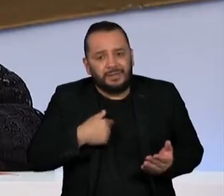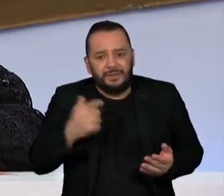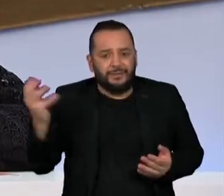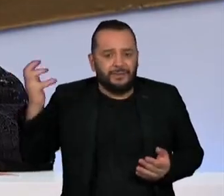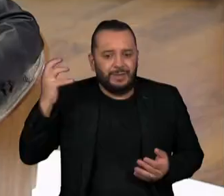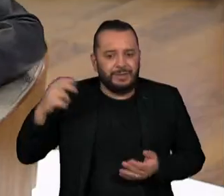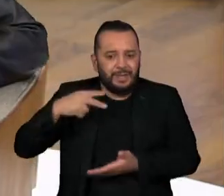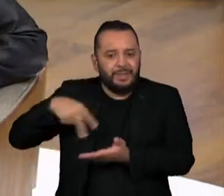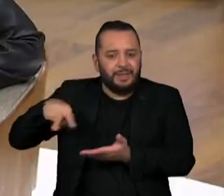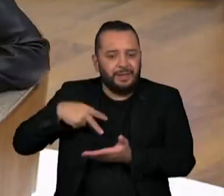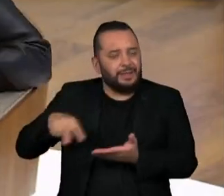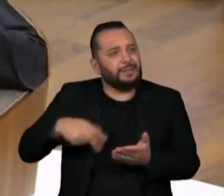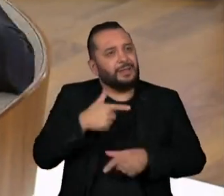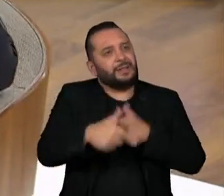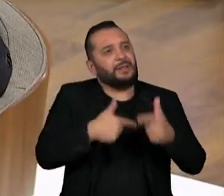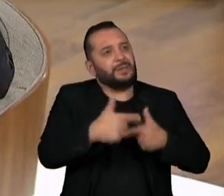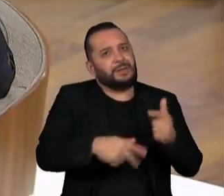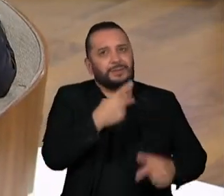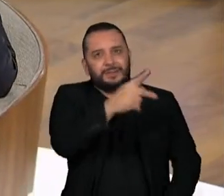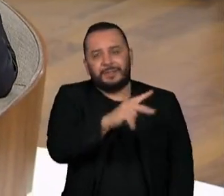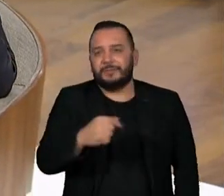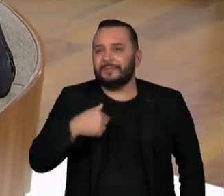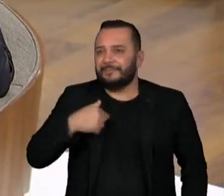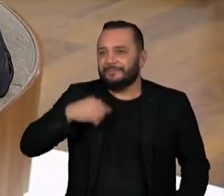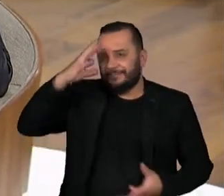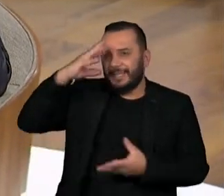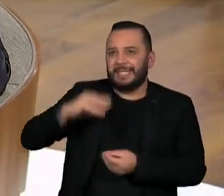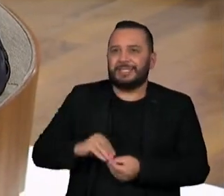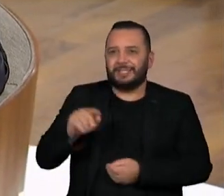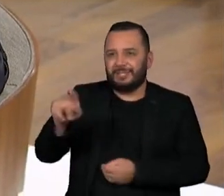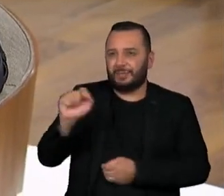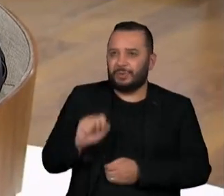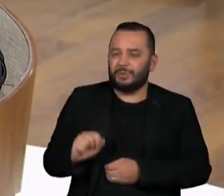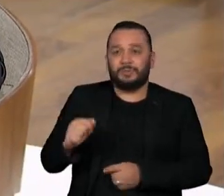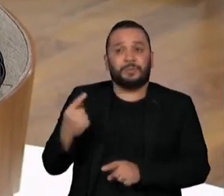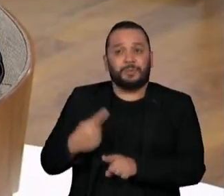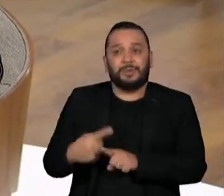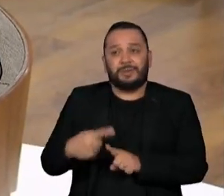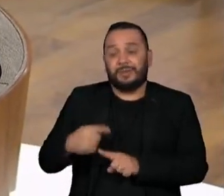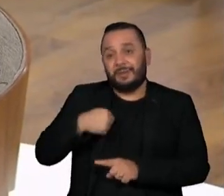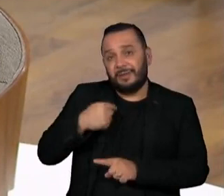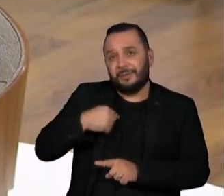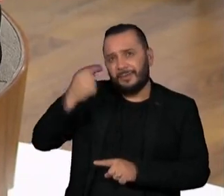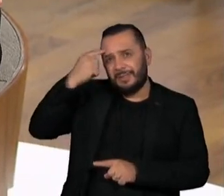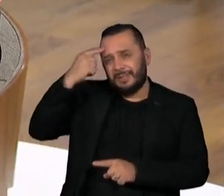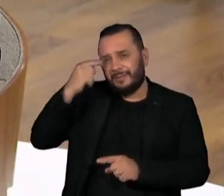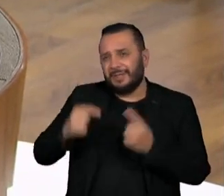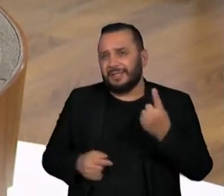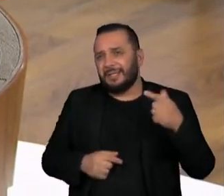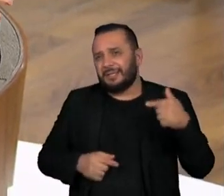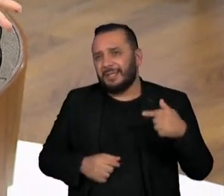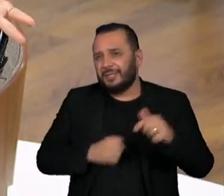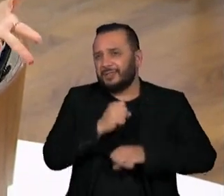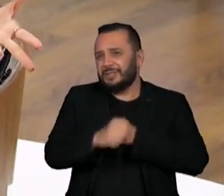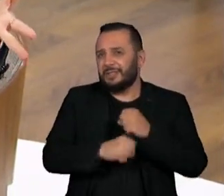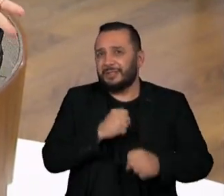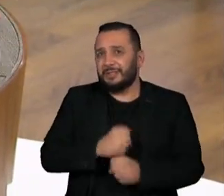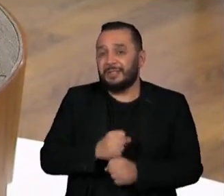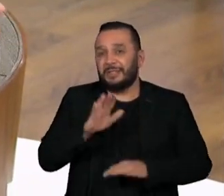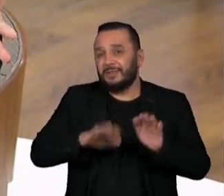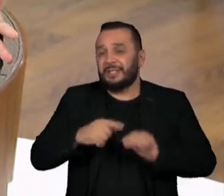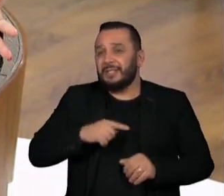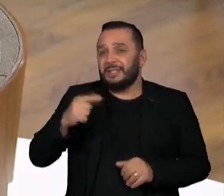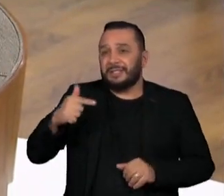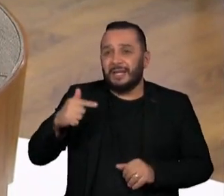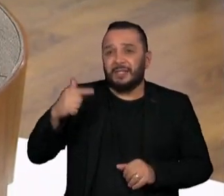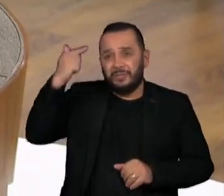hoje? Olha, eu entendi isso, porque durante muito tempo eu pensava assim, nossa, há 17 anos, tem época que eu fazia 7 horas de